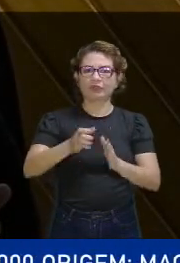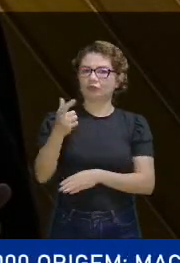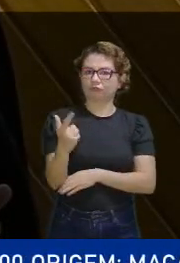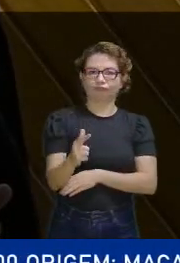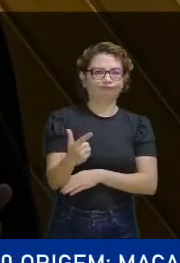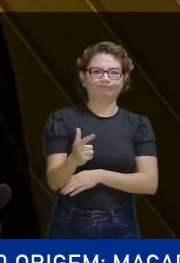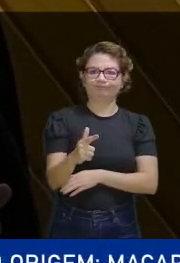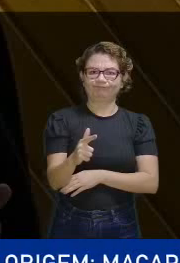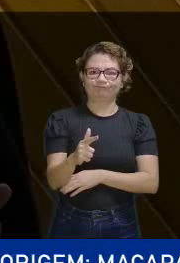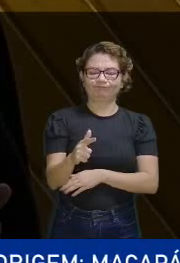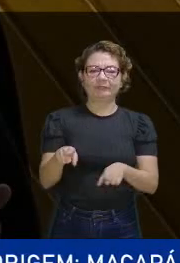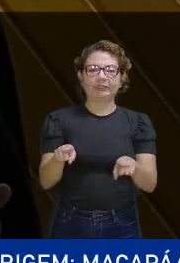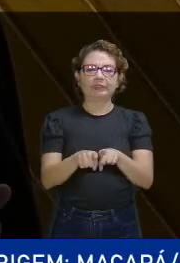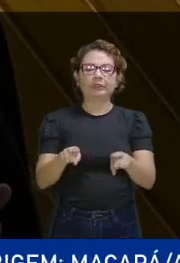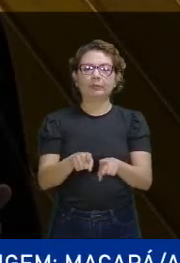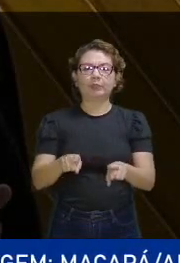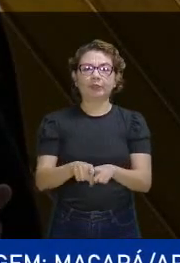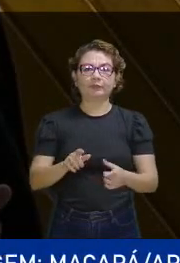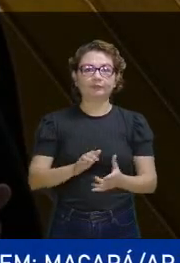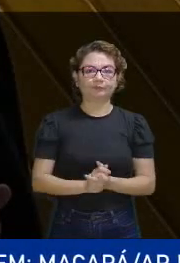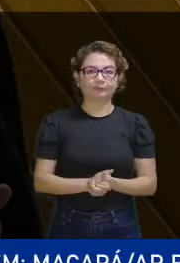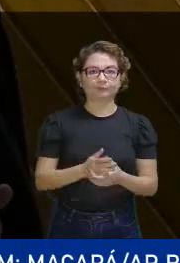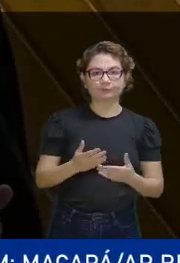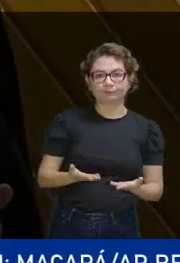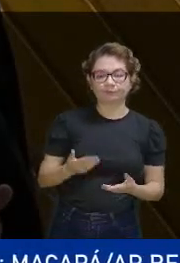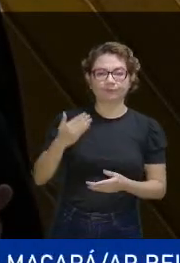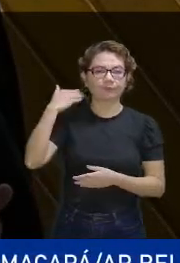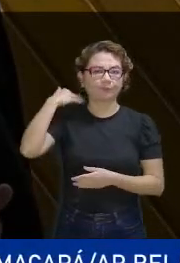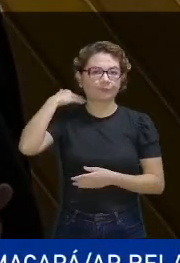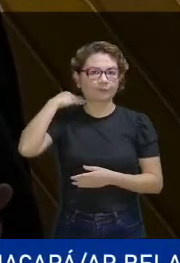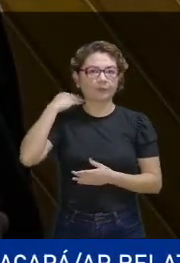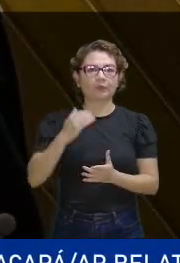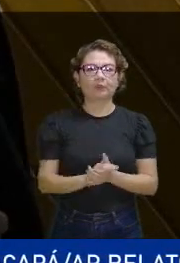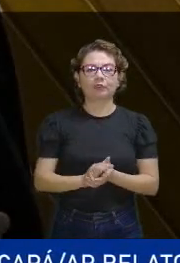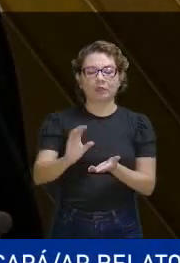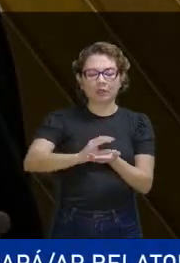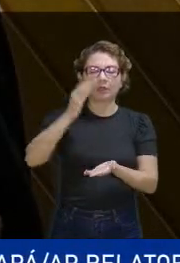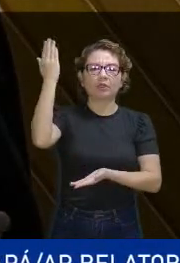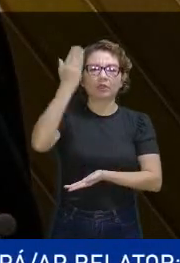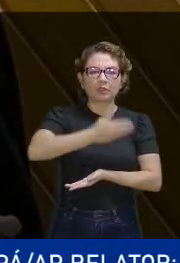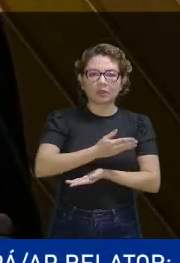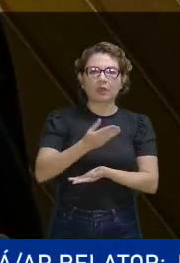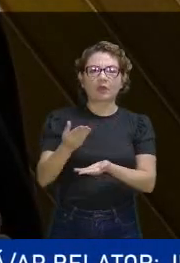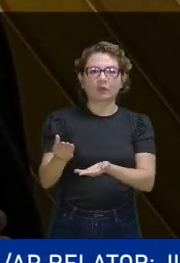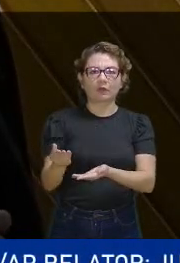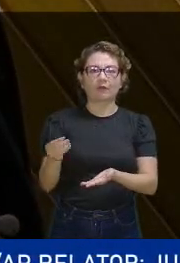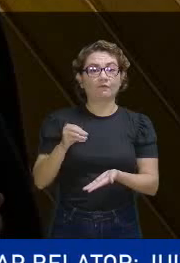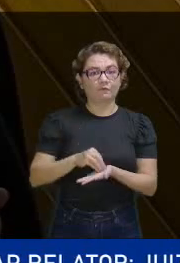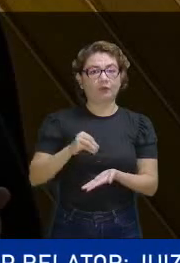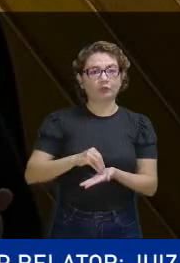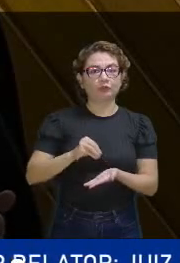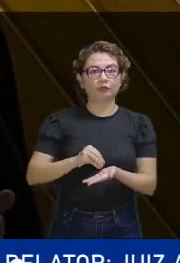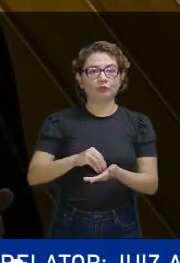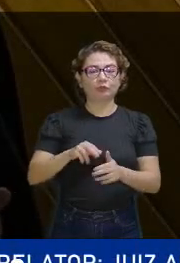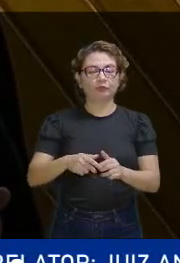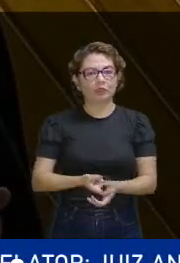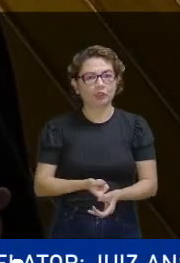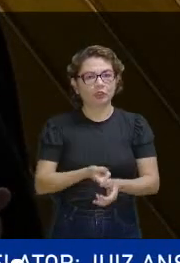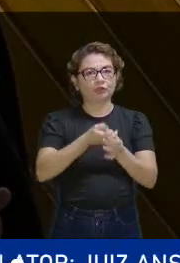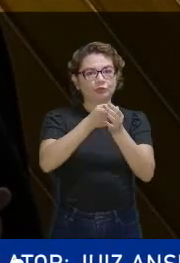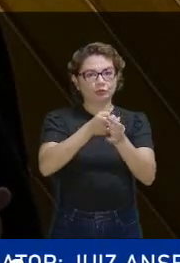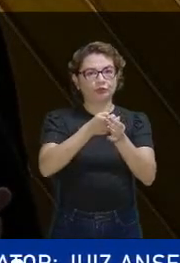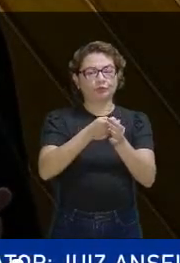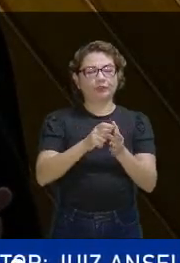eleitoral. Cumpre ainda salientar que a declaração de contas como não prestadas acarreta sanção relevante, a suspensão